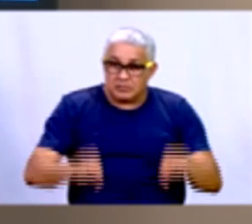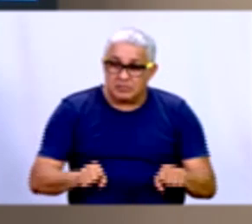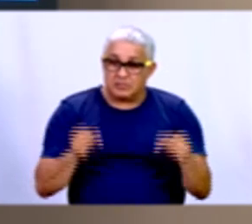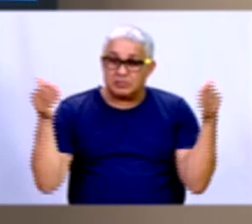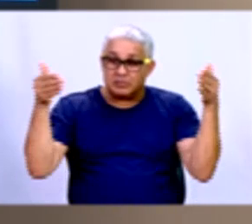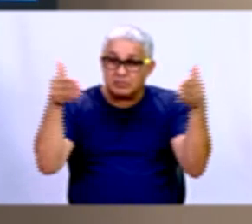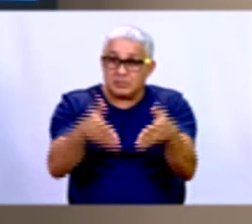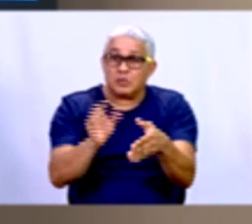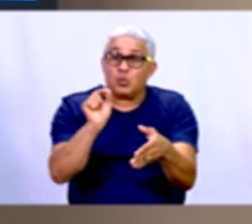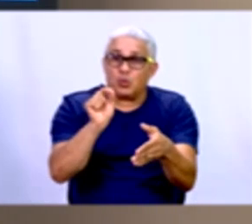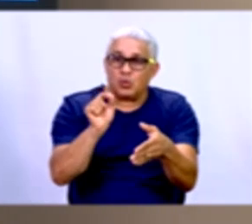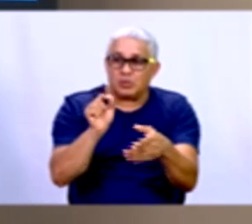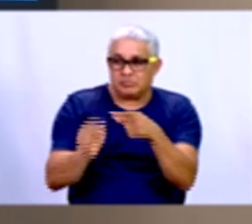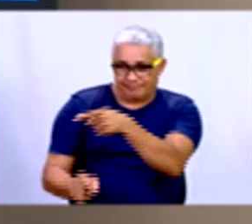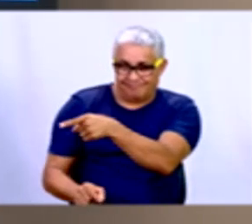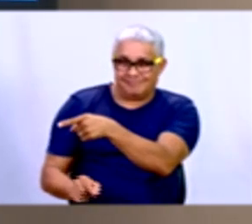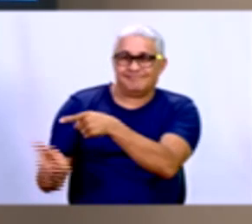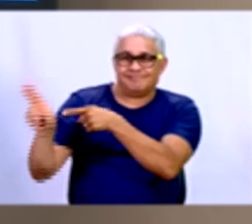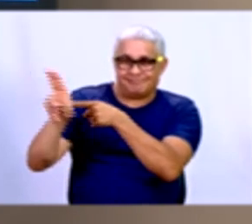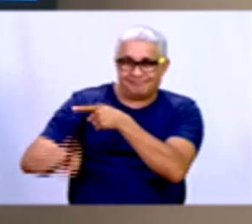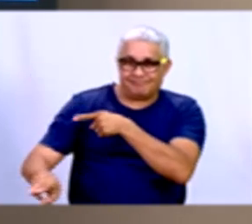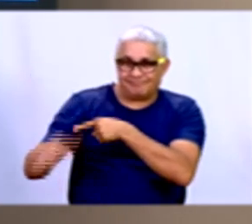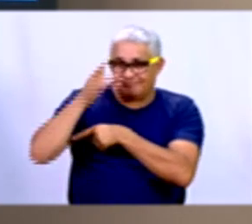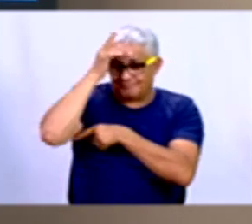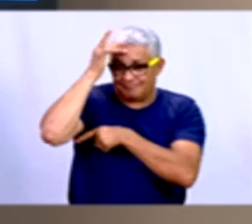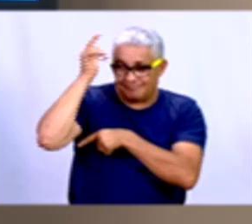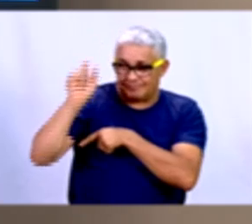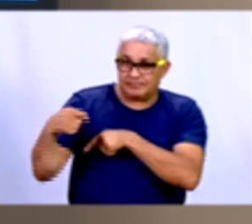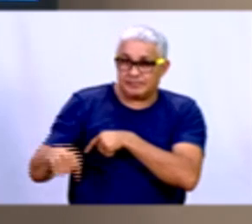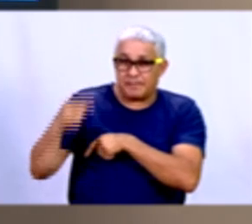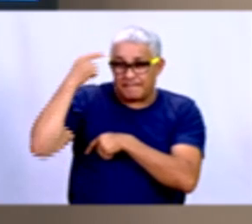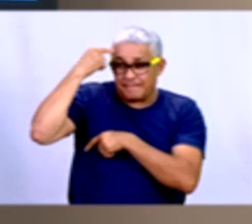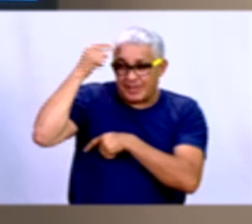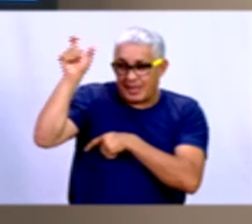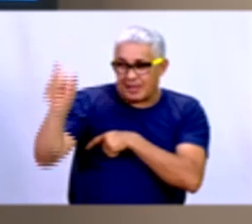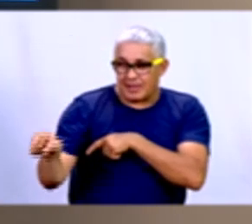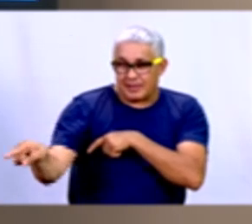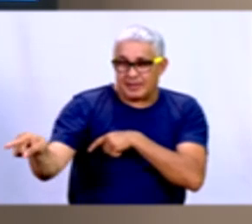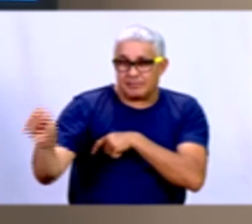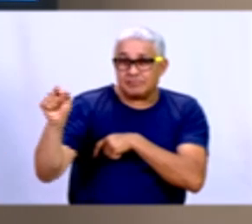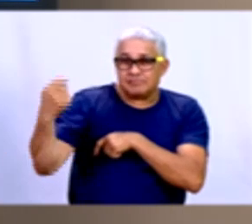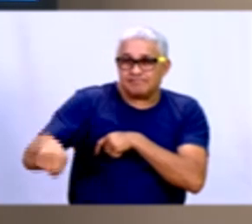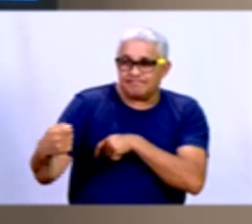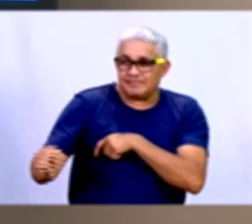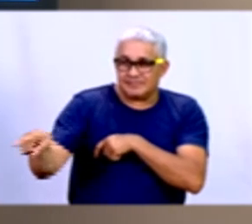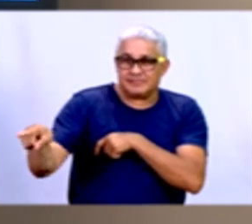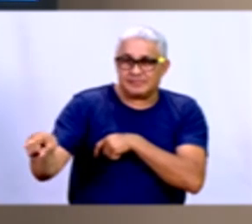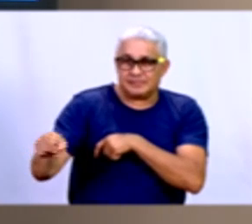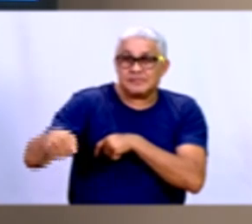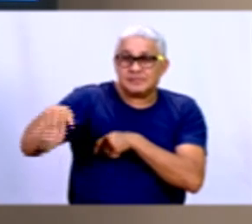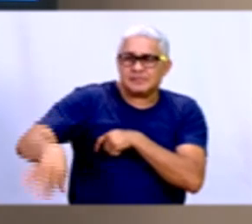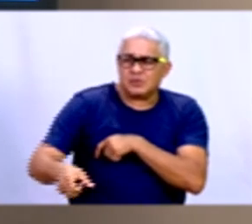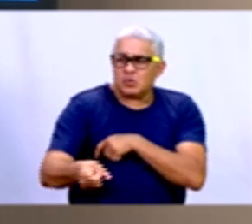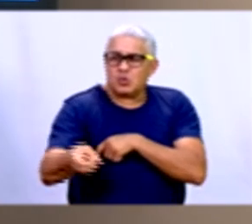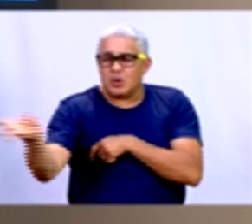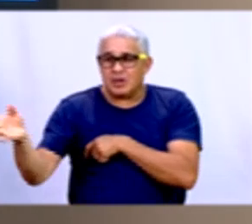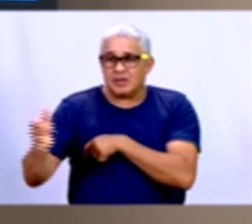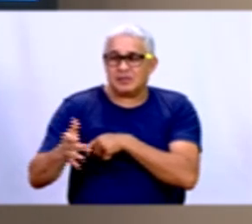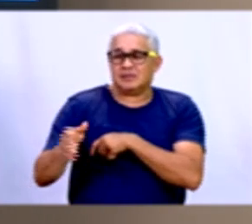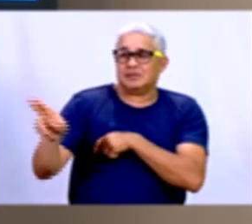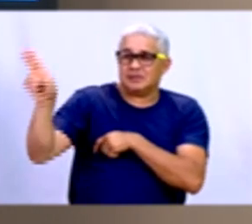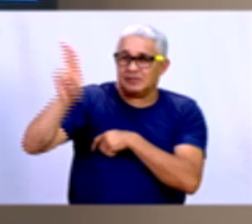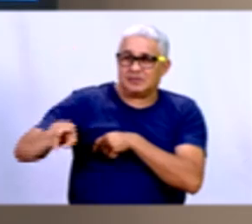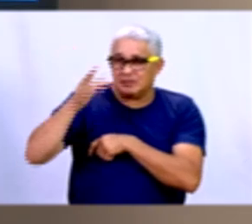quem? No usuário, sempre no usuário. Eu tenho que estar pensando no que meu usuário precisa, quem são os meus usuários e como que eu vou